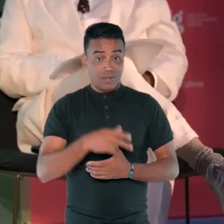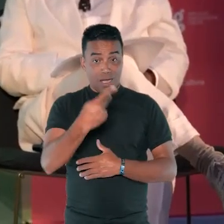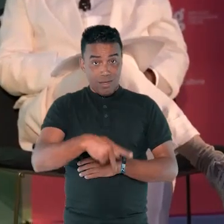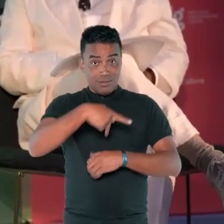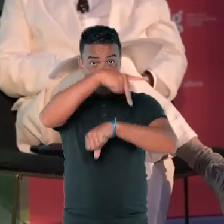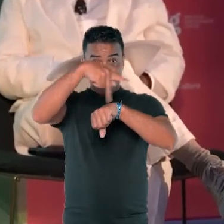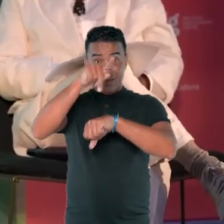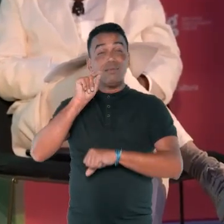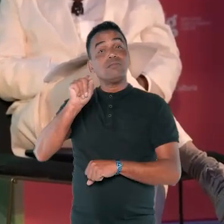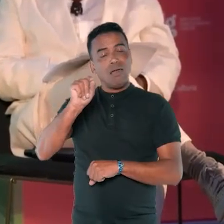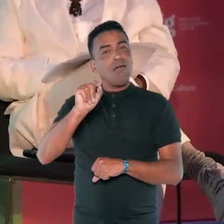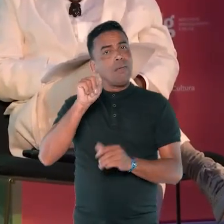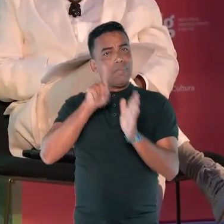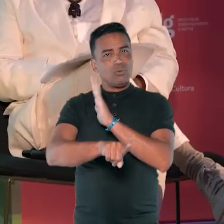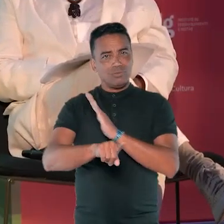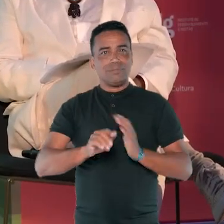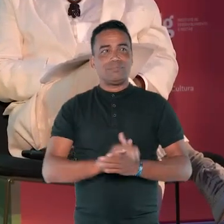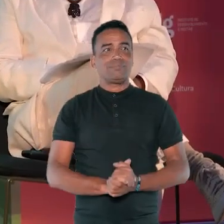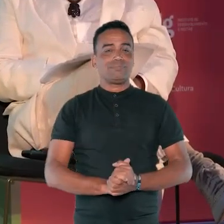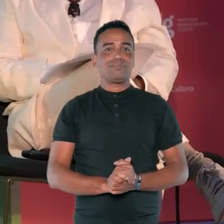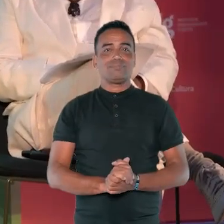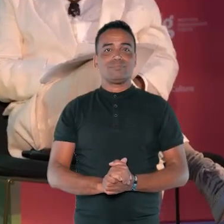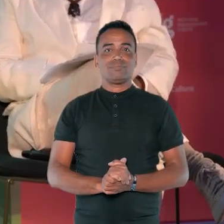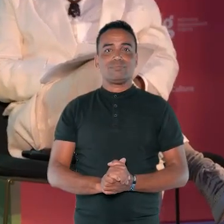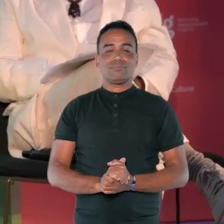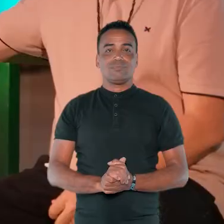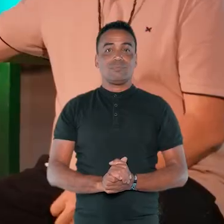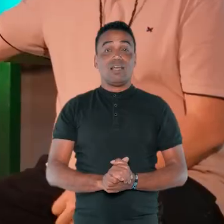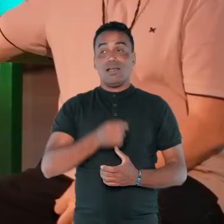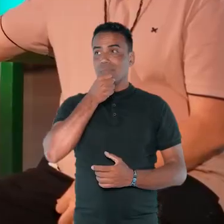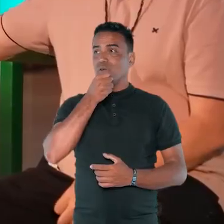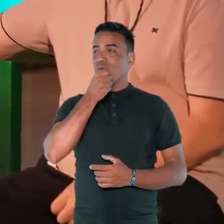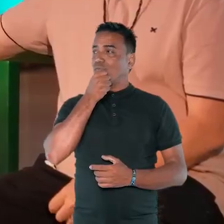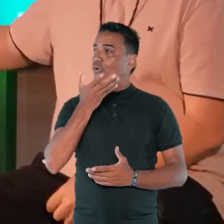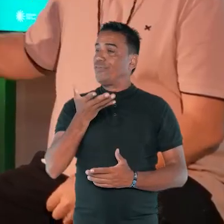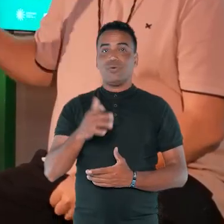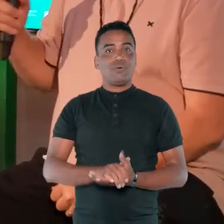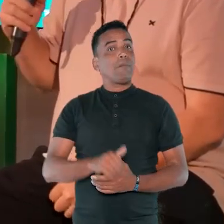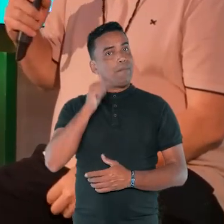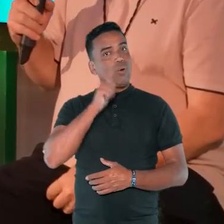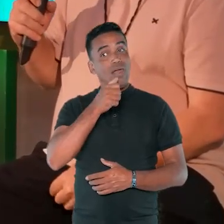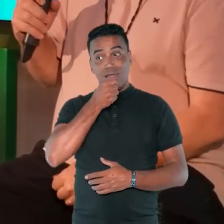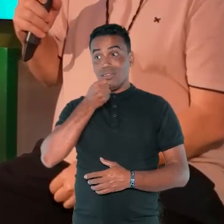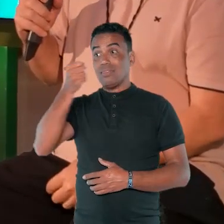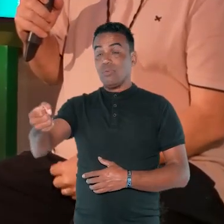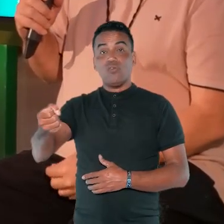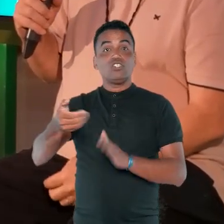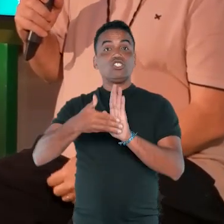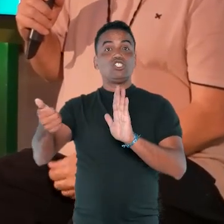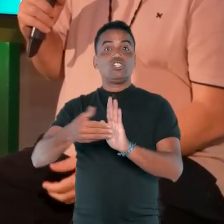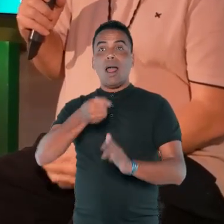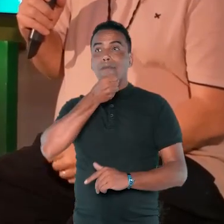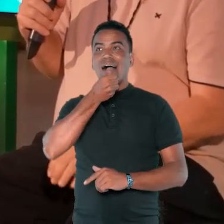pergunta? Vai, pode. Então, por que me deixaram muda? É mulher assim, quando dá o microfone, tira o som. A